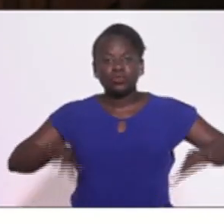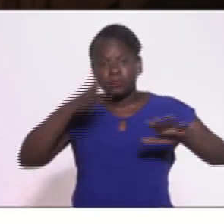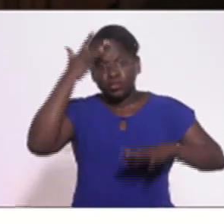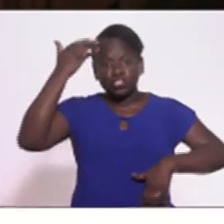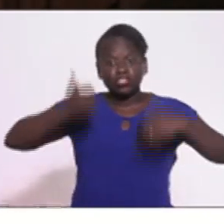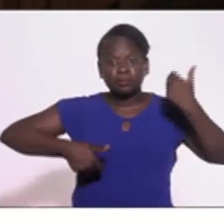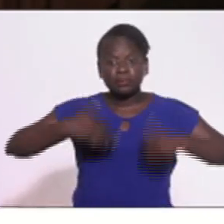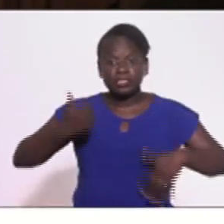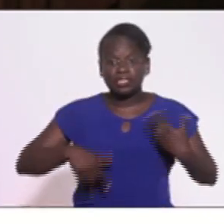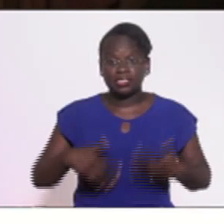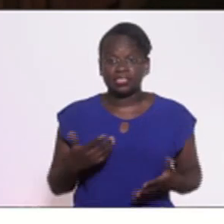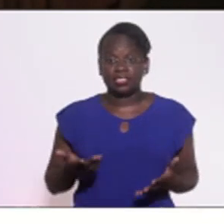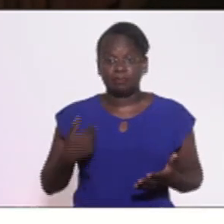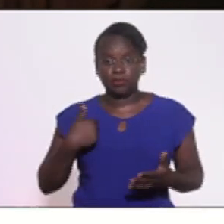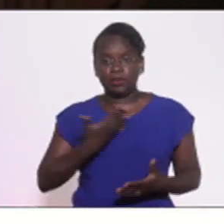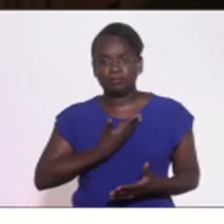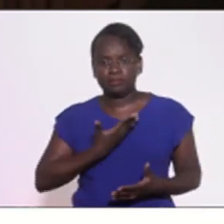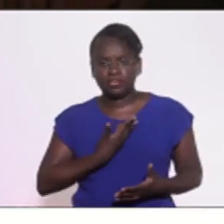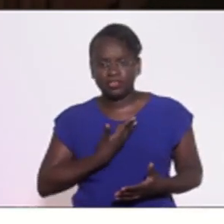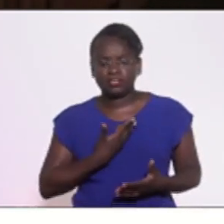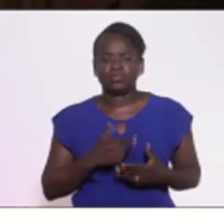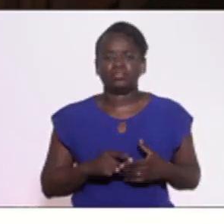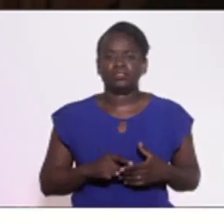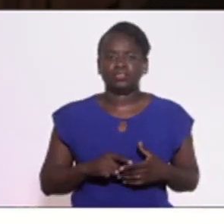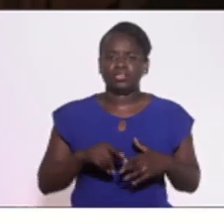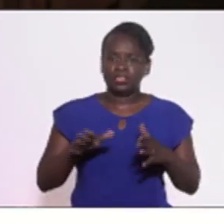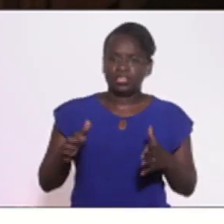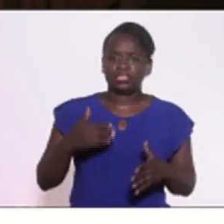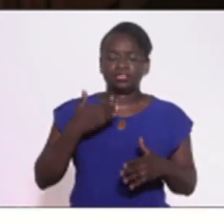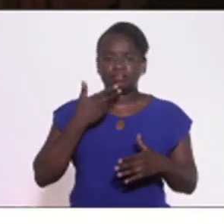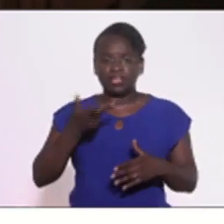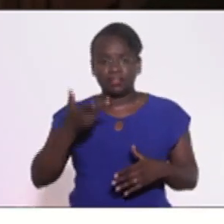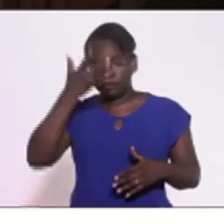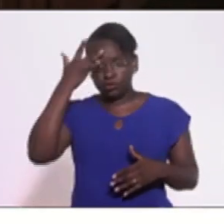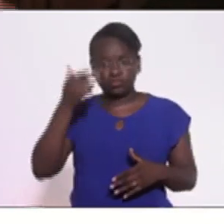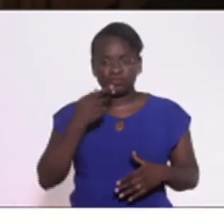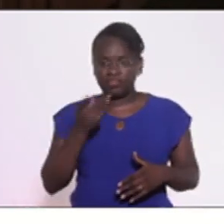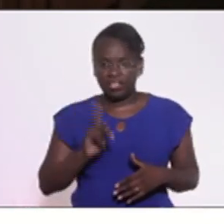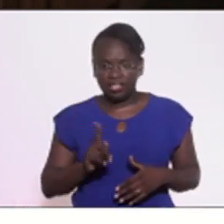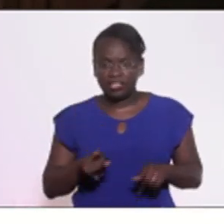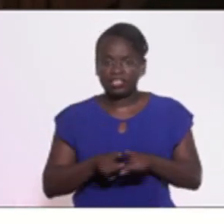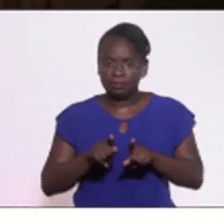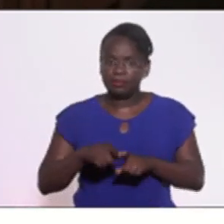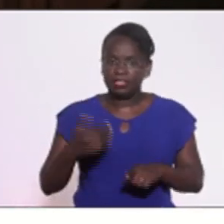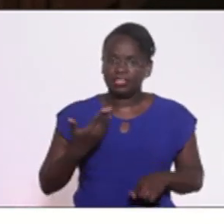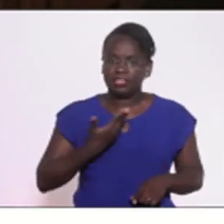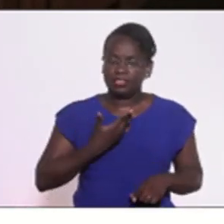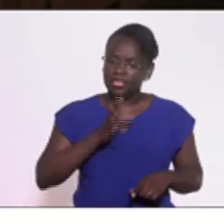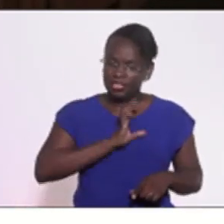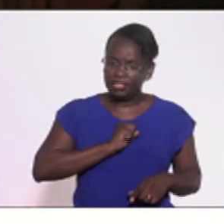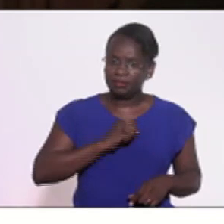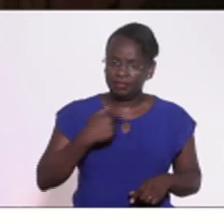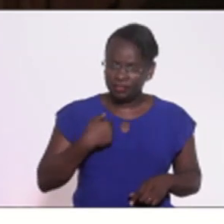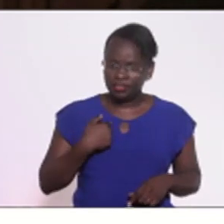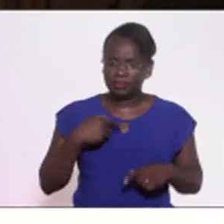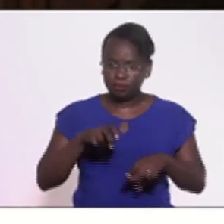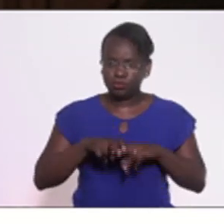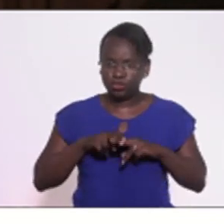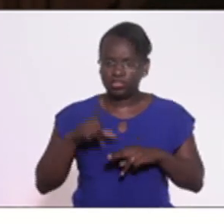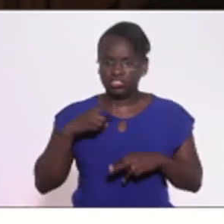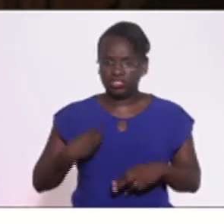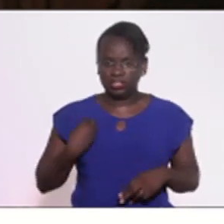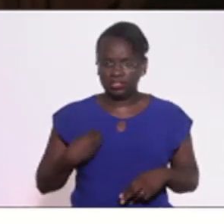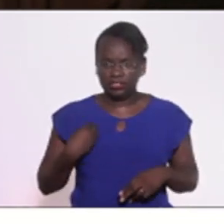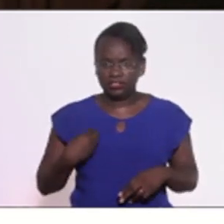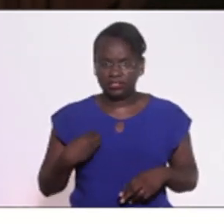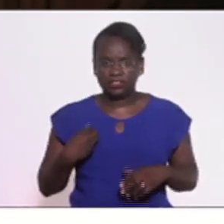falaram, que são meus amigos, e que falaram pelos que não falaram, que também me amam e por isso estão aqui presentes.